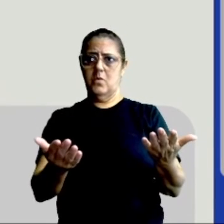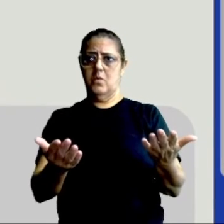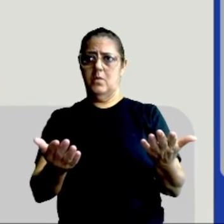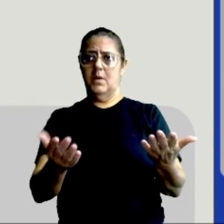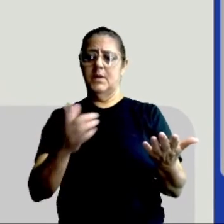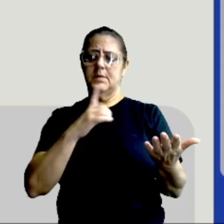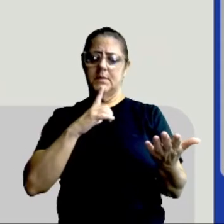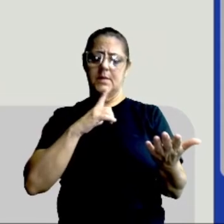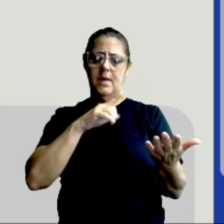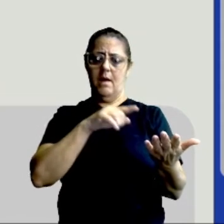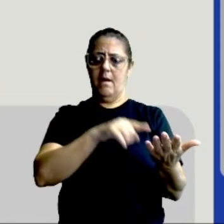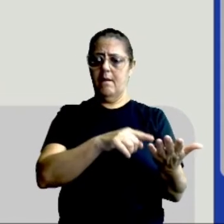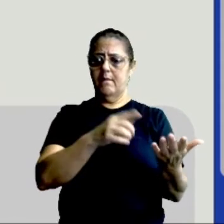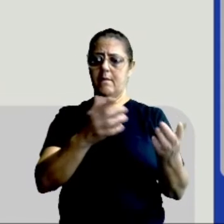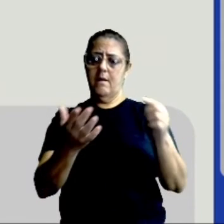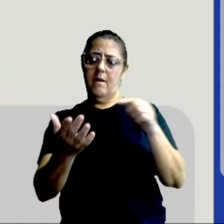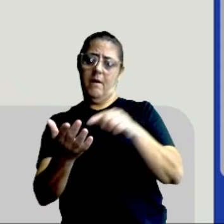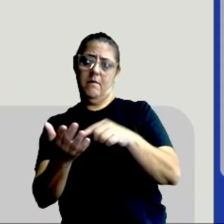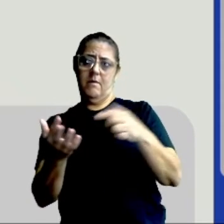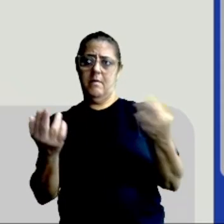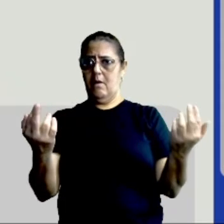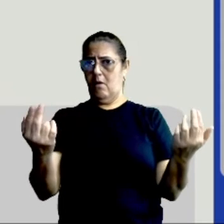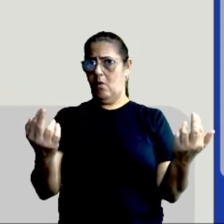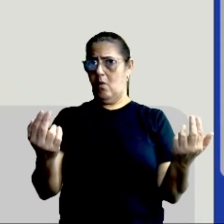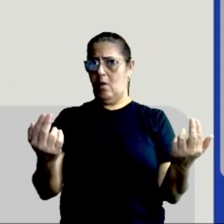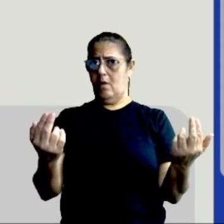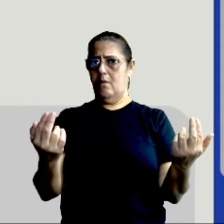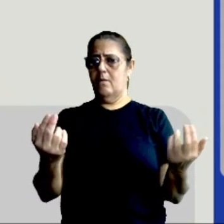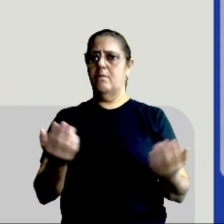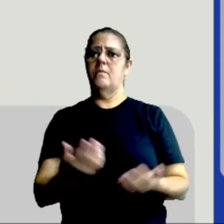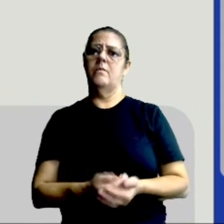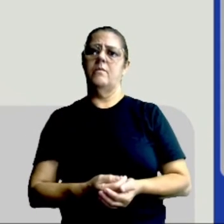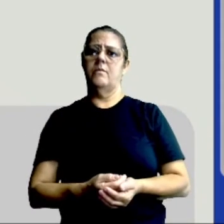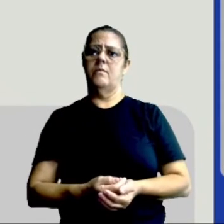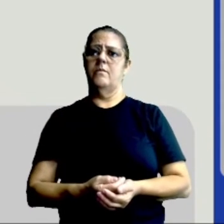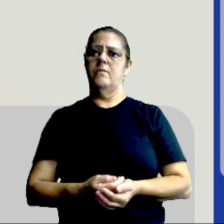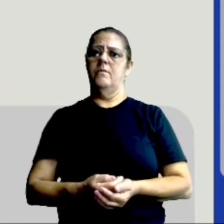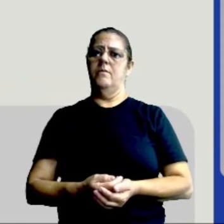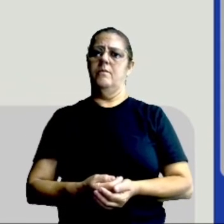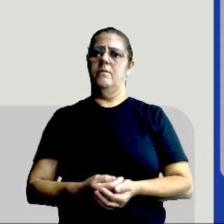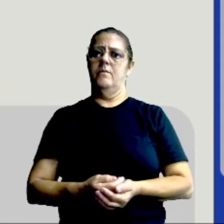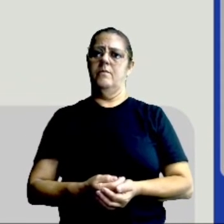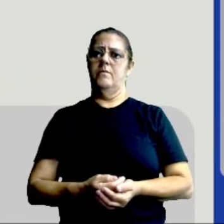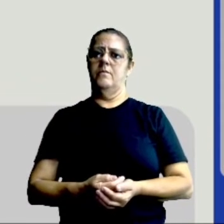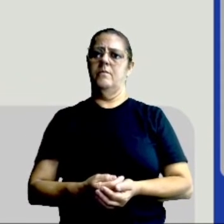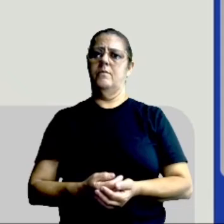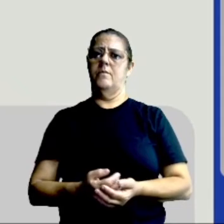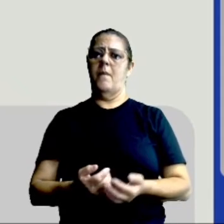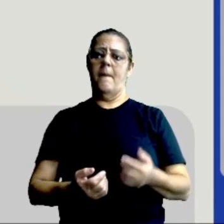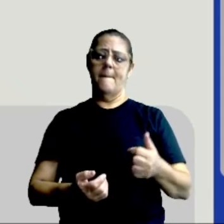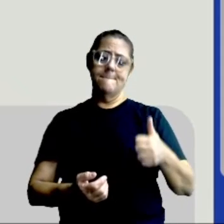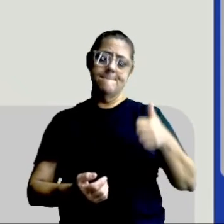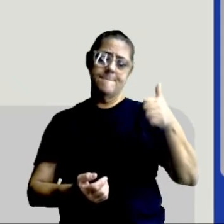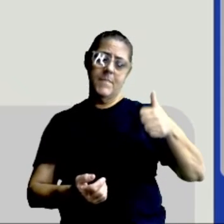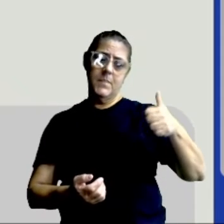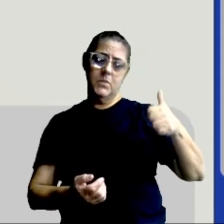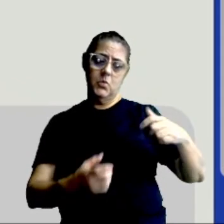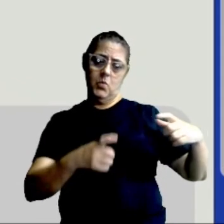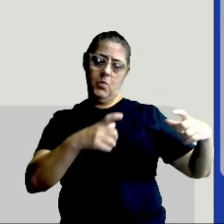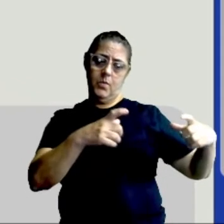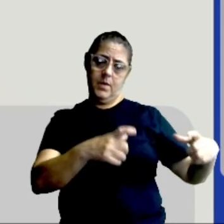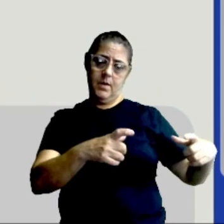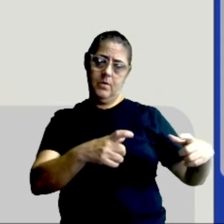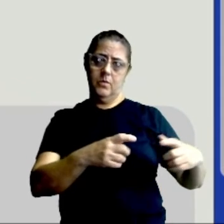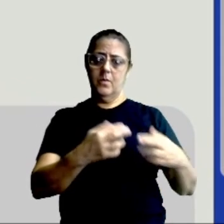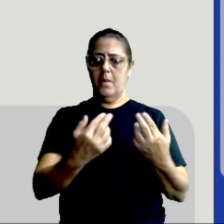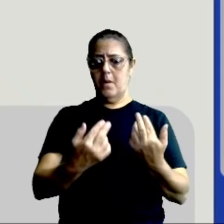dos dois lados, ó. E o peso em um dos lados é igual, então vou chamar assim, peso 1, que é o peso do prato 1,